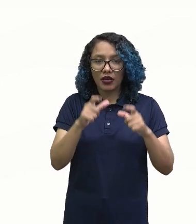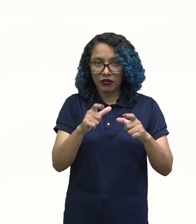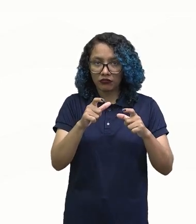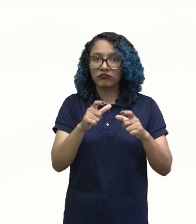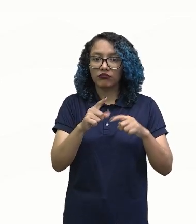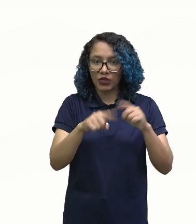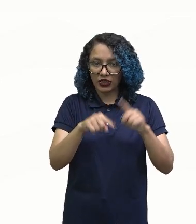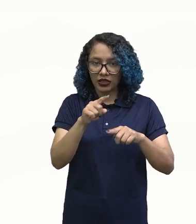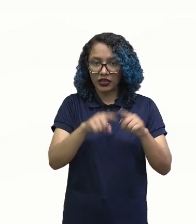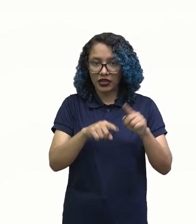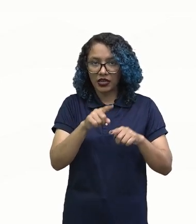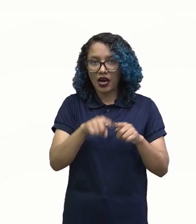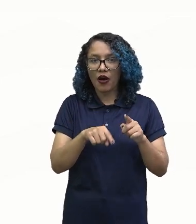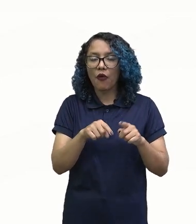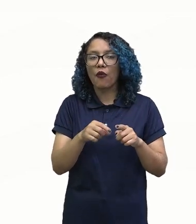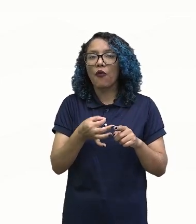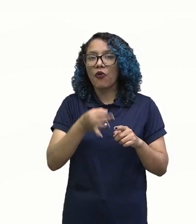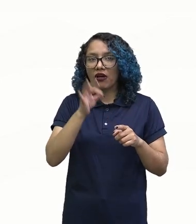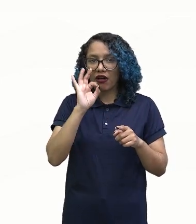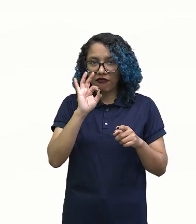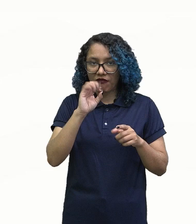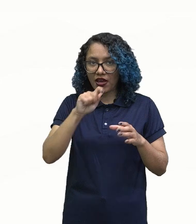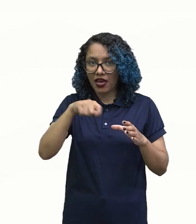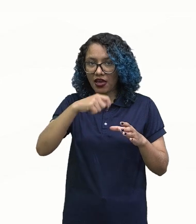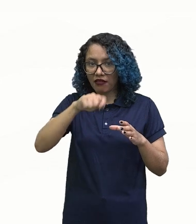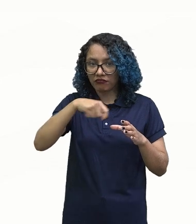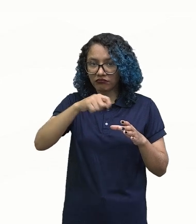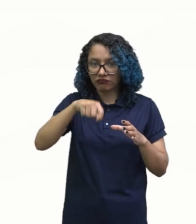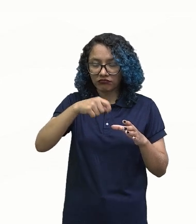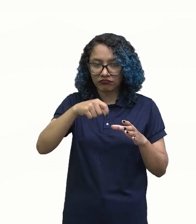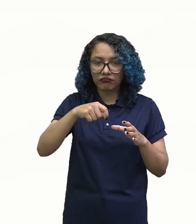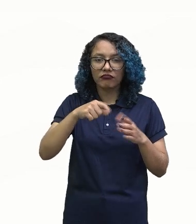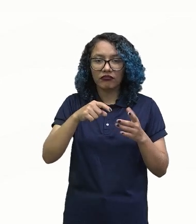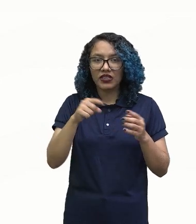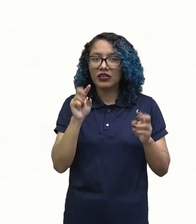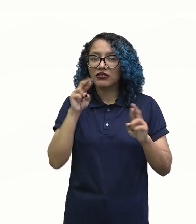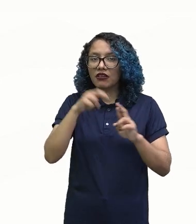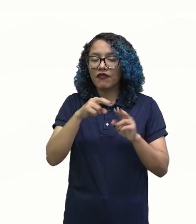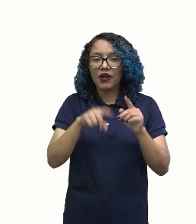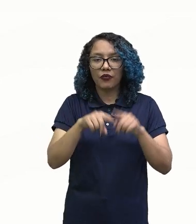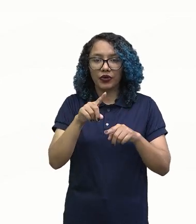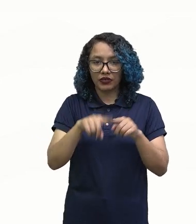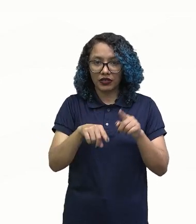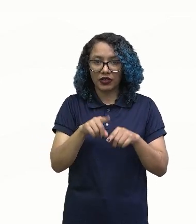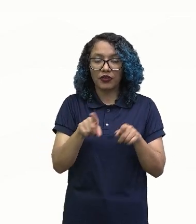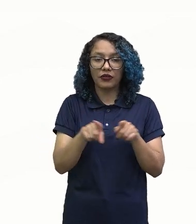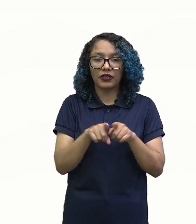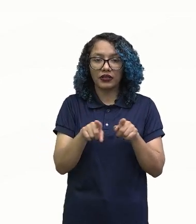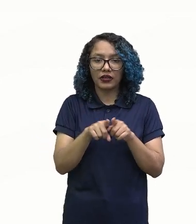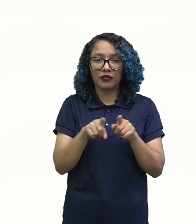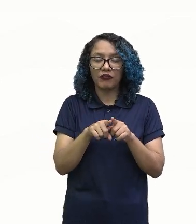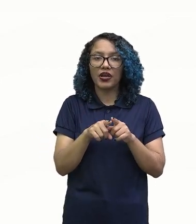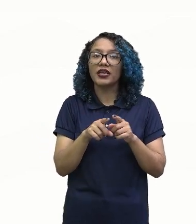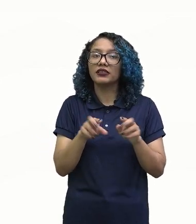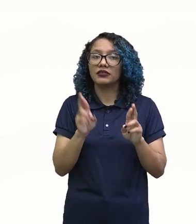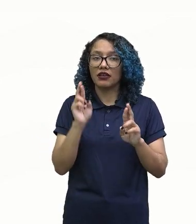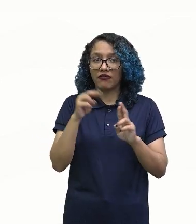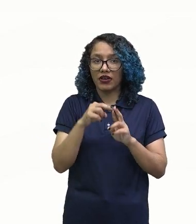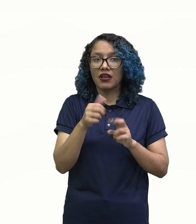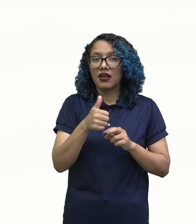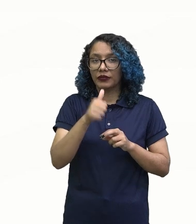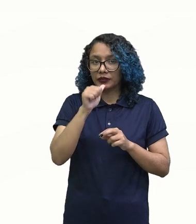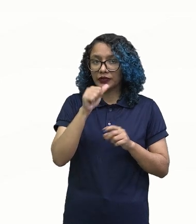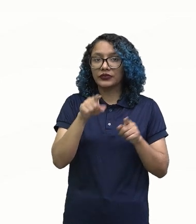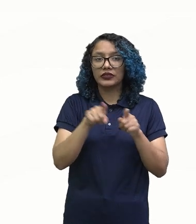café, certo? Então, é o quê? Um objeto, né? E está fazendo referência à bebida,